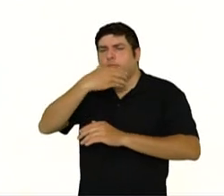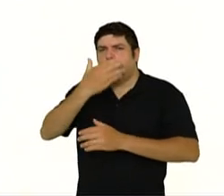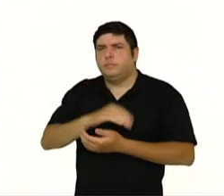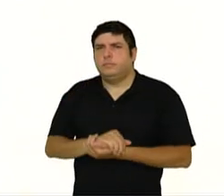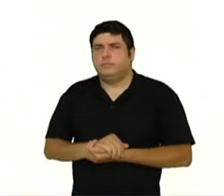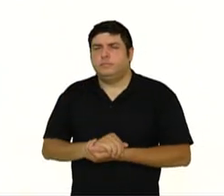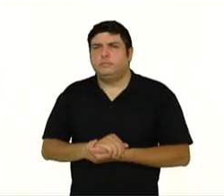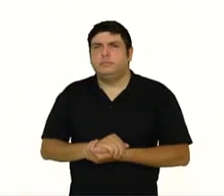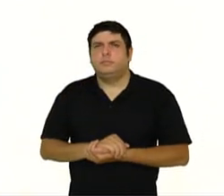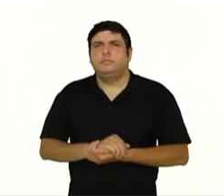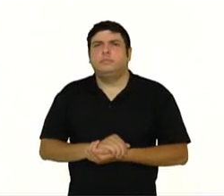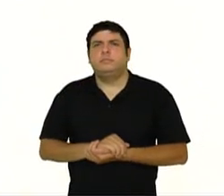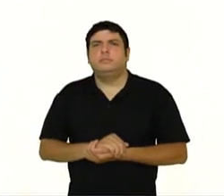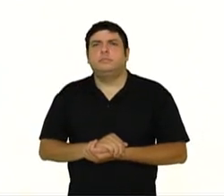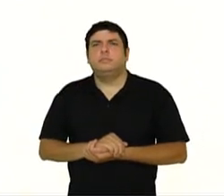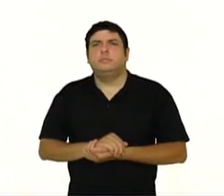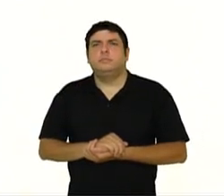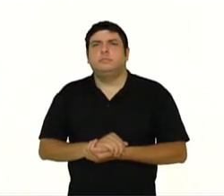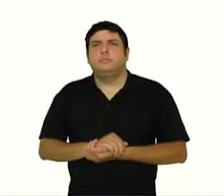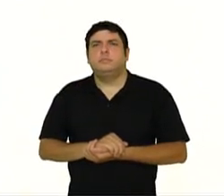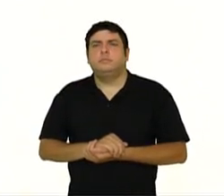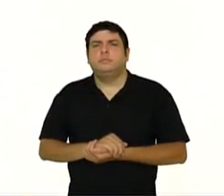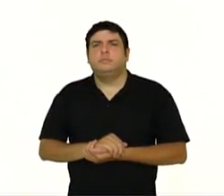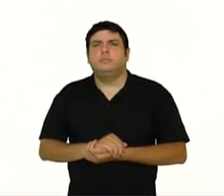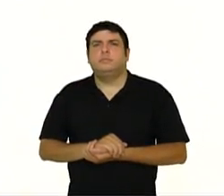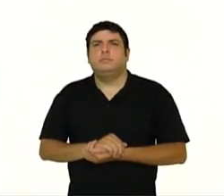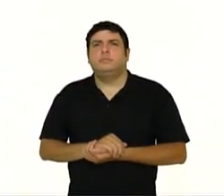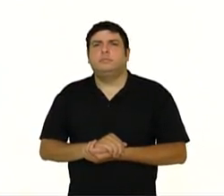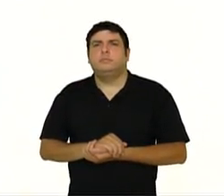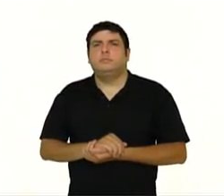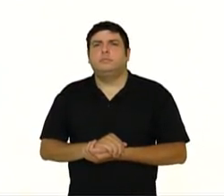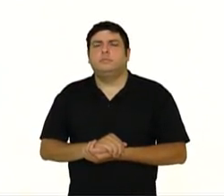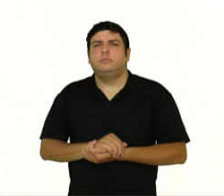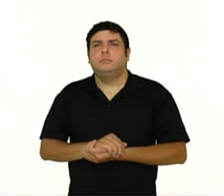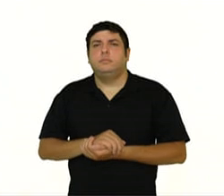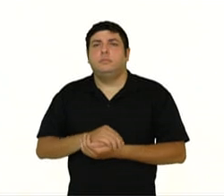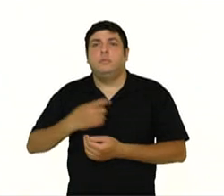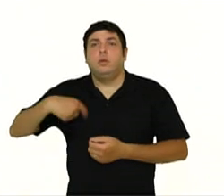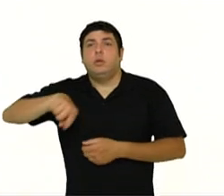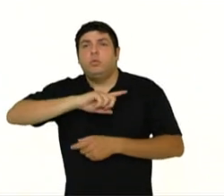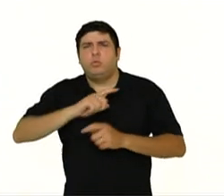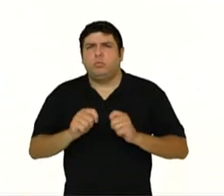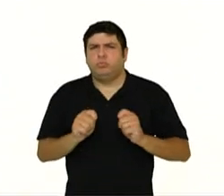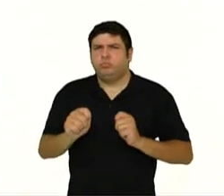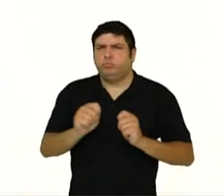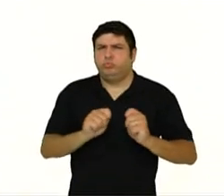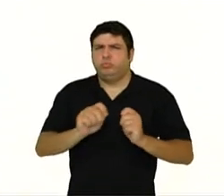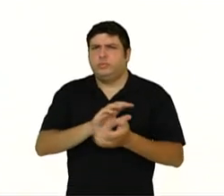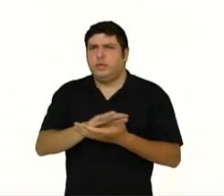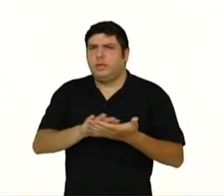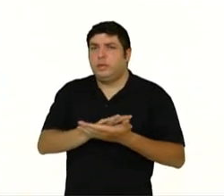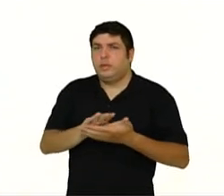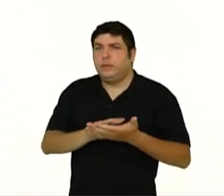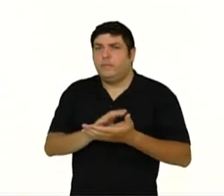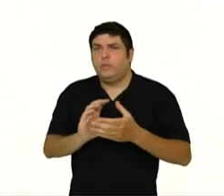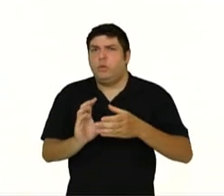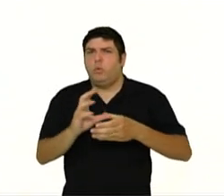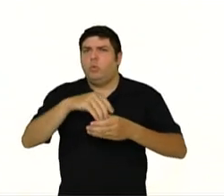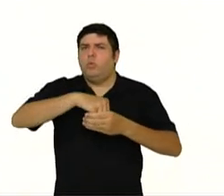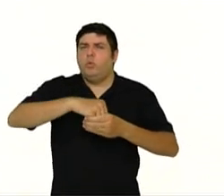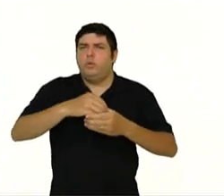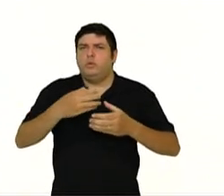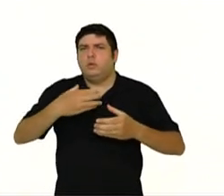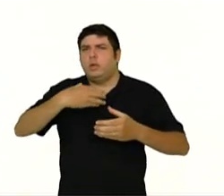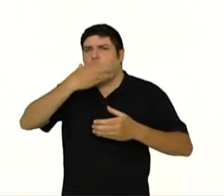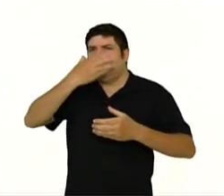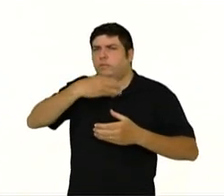Vamos pensar um pouquinho? Observe esse enunciado principal. A gente não poupa na polpa da fruta. Qual é o próprio